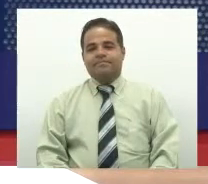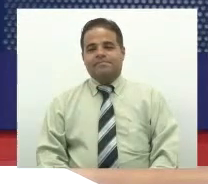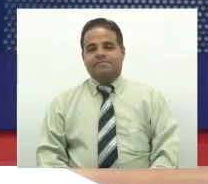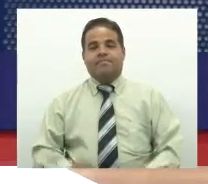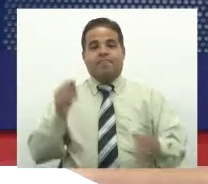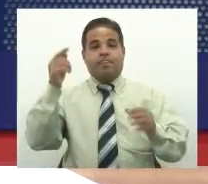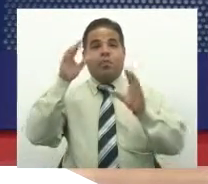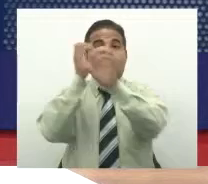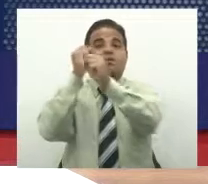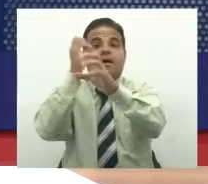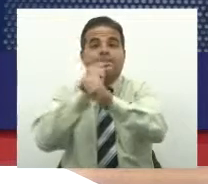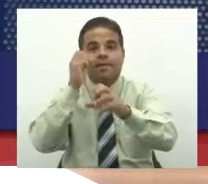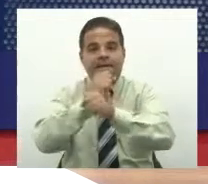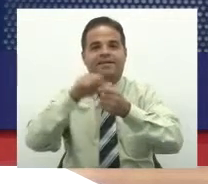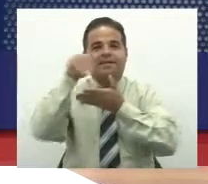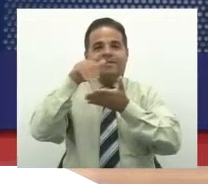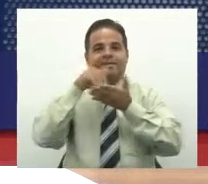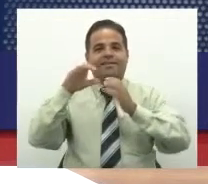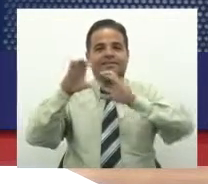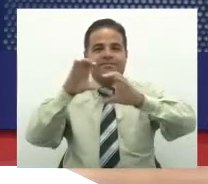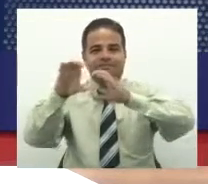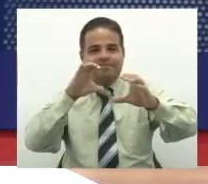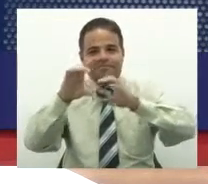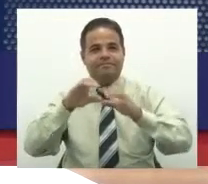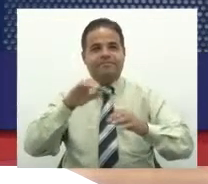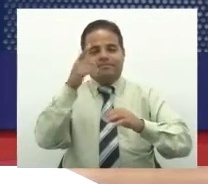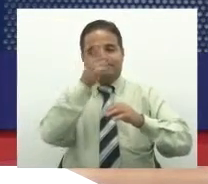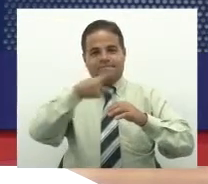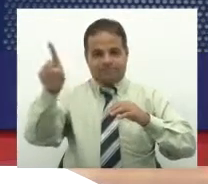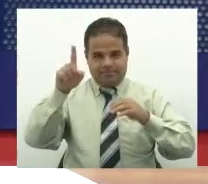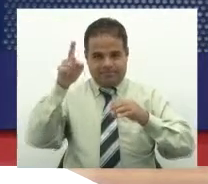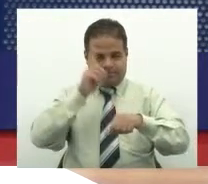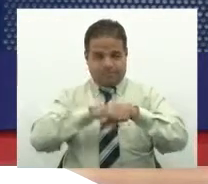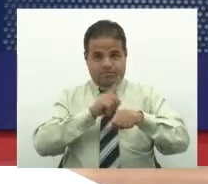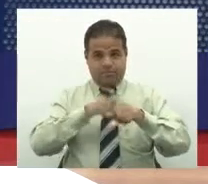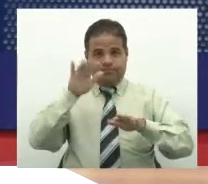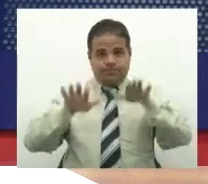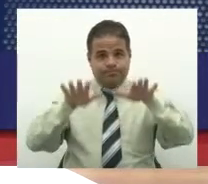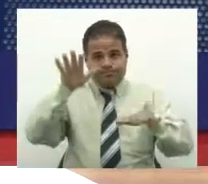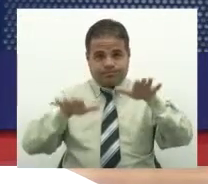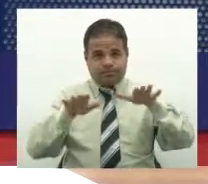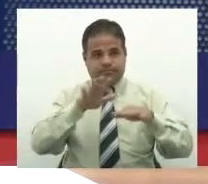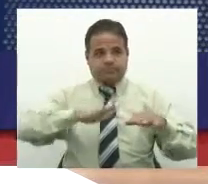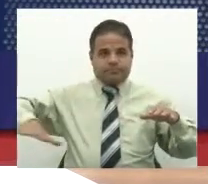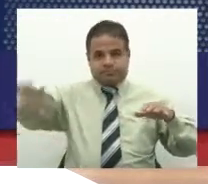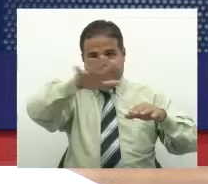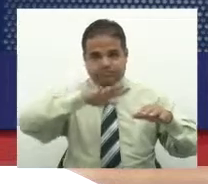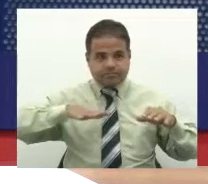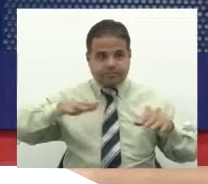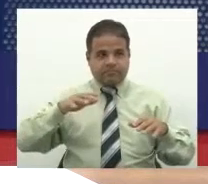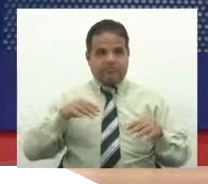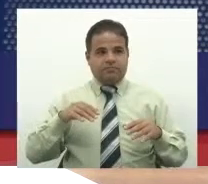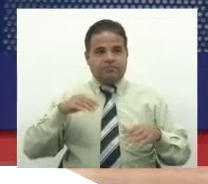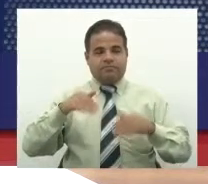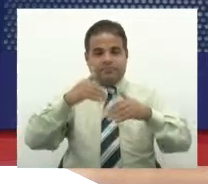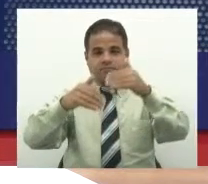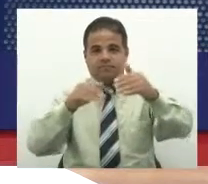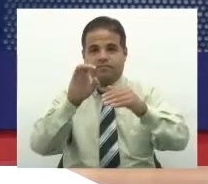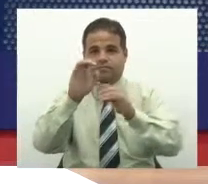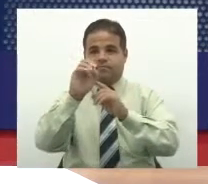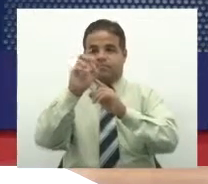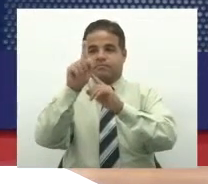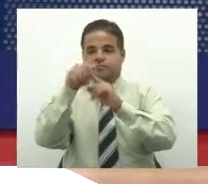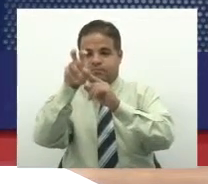O orçamento da Secretaria de Comunicação nos últimos tempos equivale, em média, a menos de 0,5% do orçamento